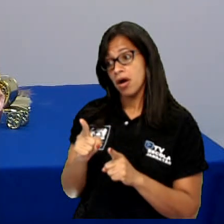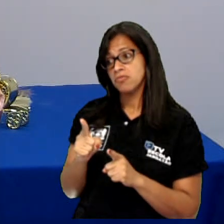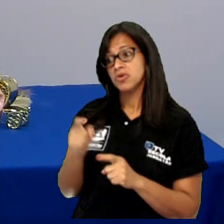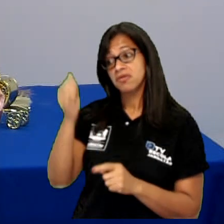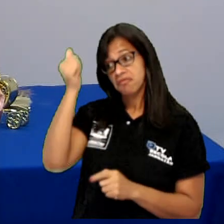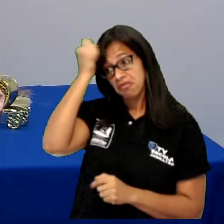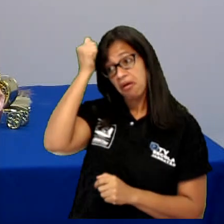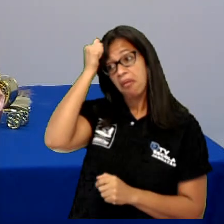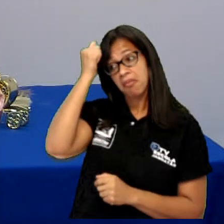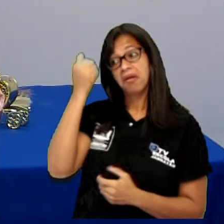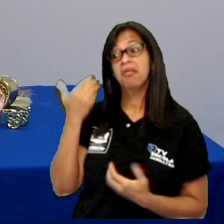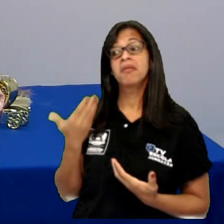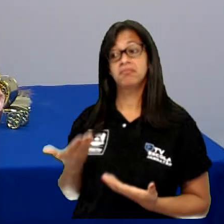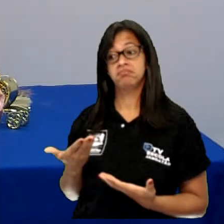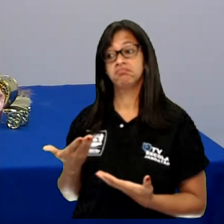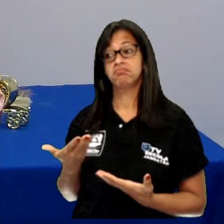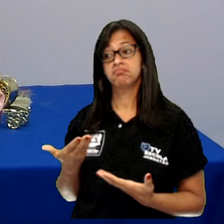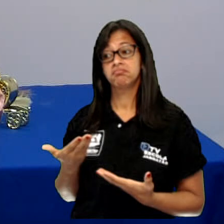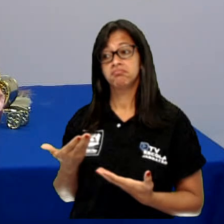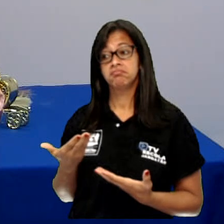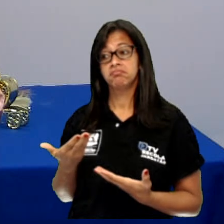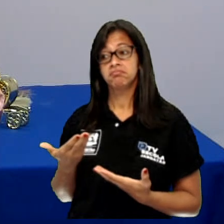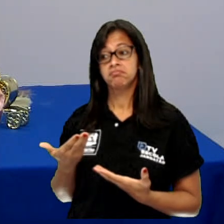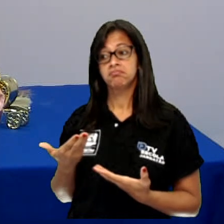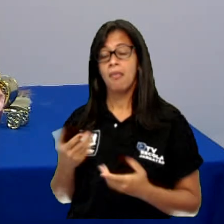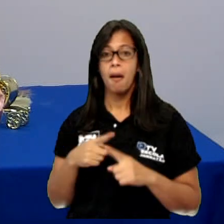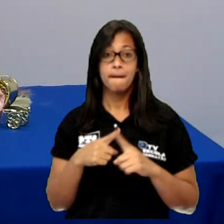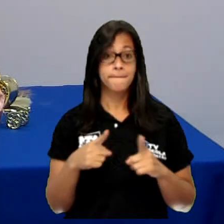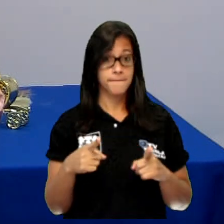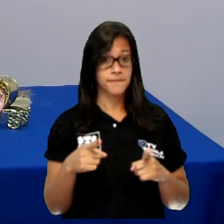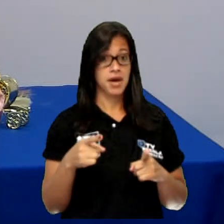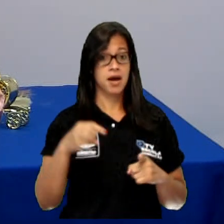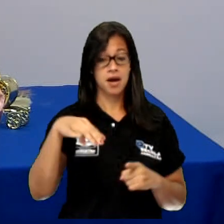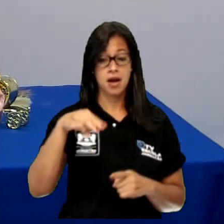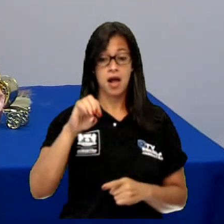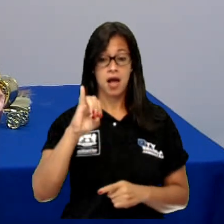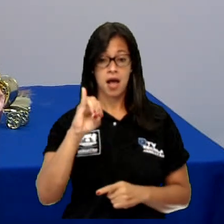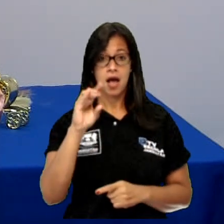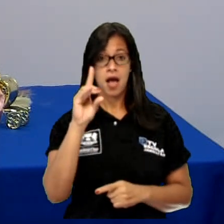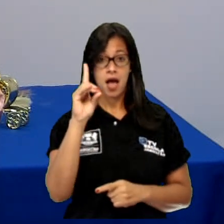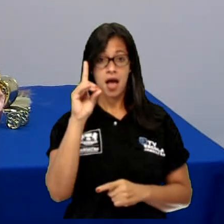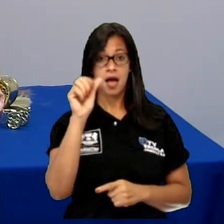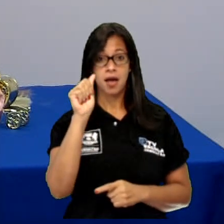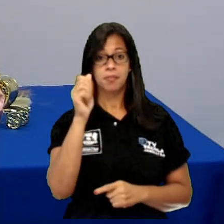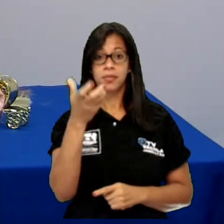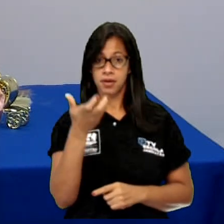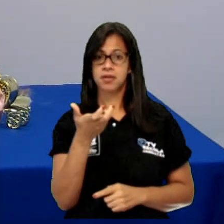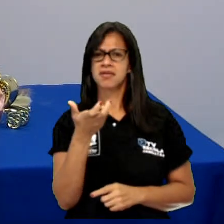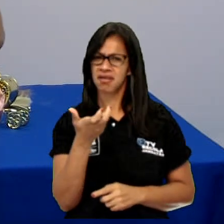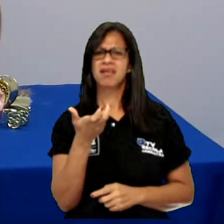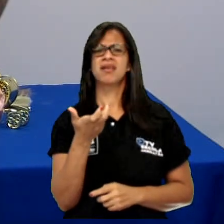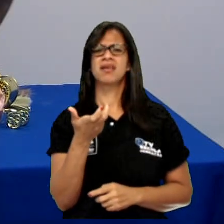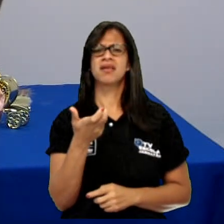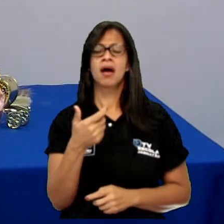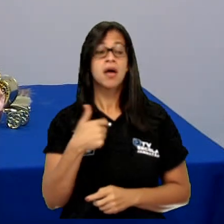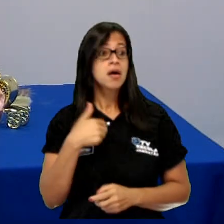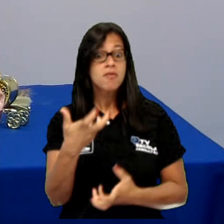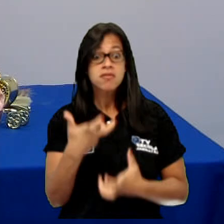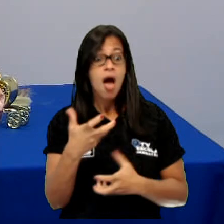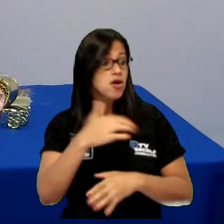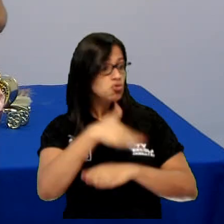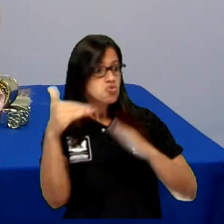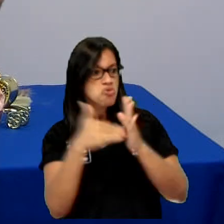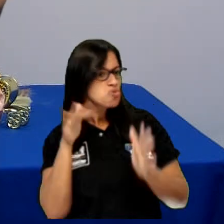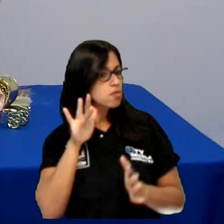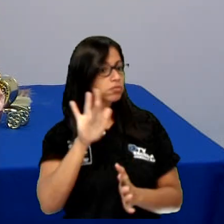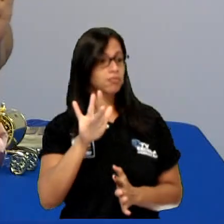disso. Midas estava certo de que não ia se arrepender nunca e disse: eu quero o toque de ouro, eu quero que tudo que eu toque vire ouro,